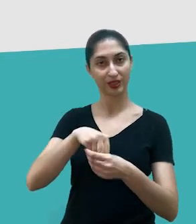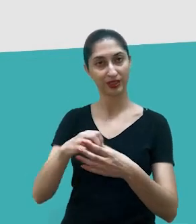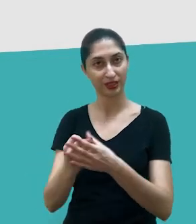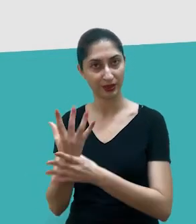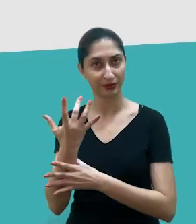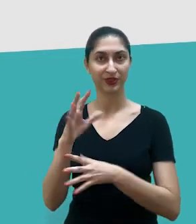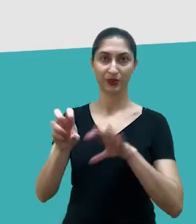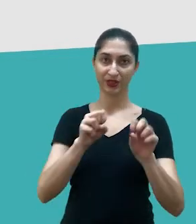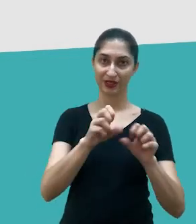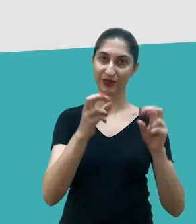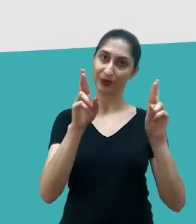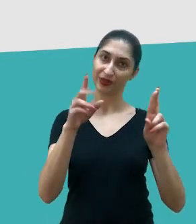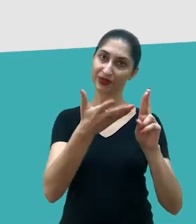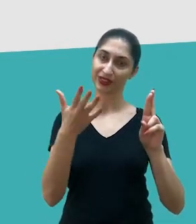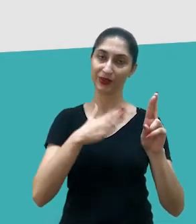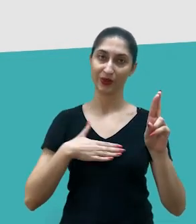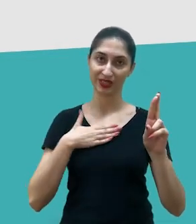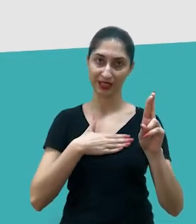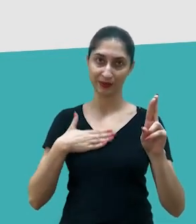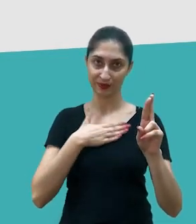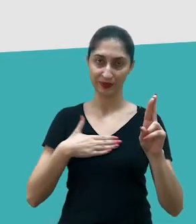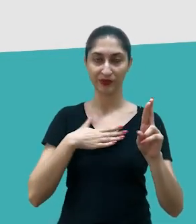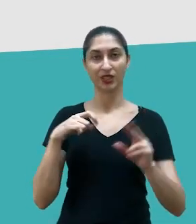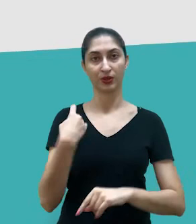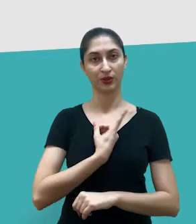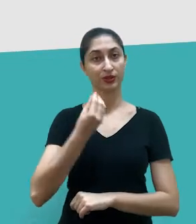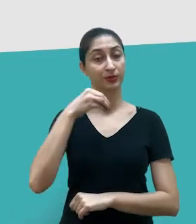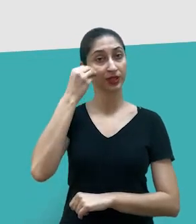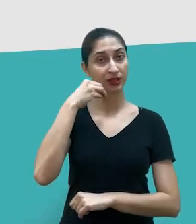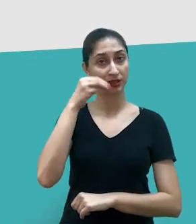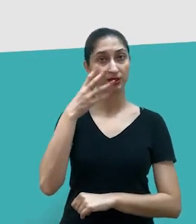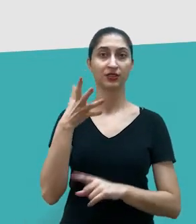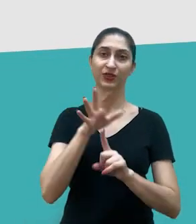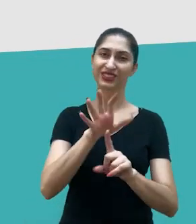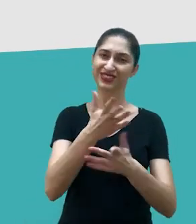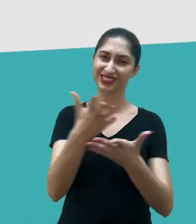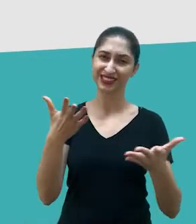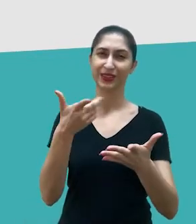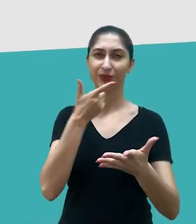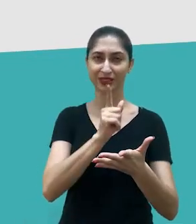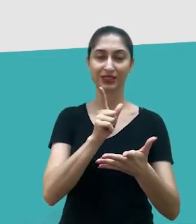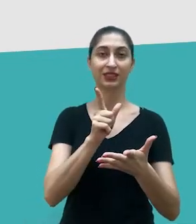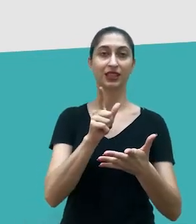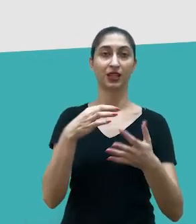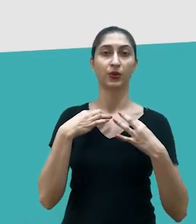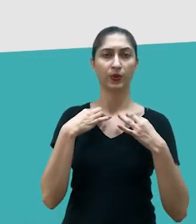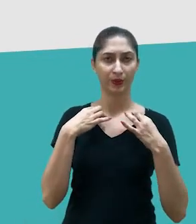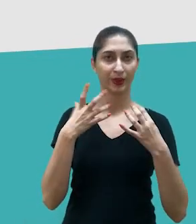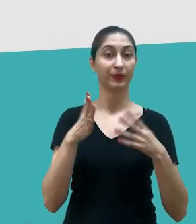colher. Espero que vocês tenham gostado e que a nossa experiência tenha te inspirado a ter um guarda-roupa